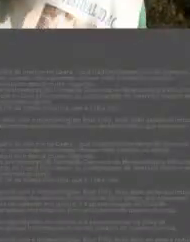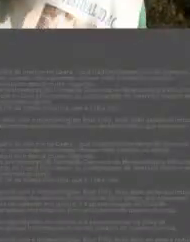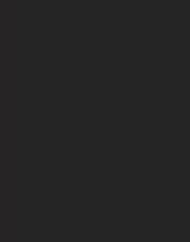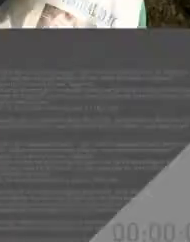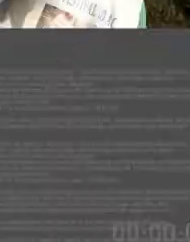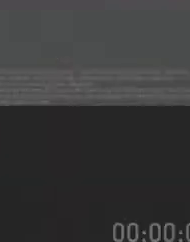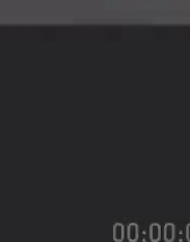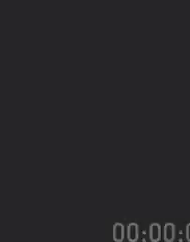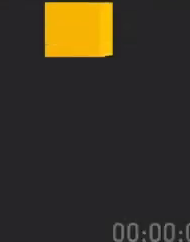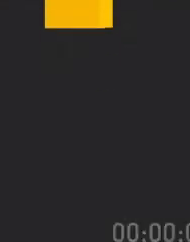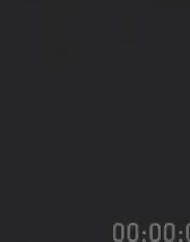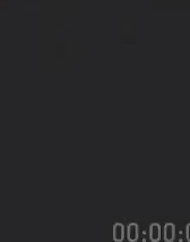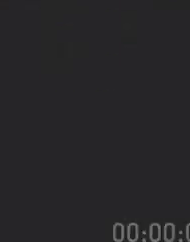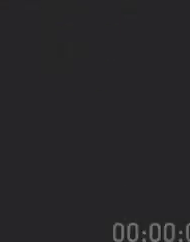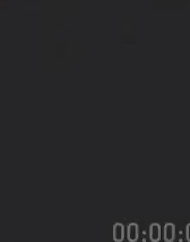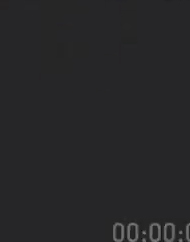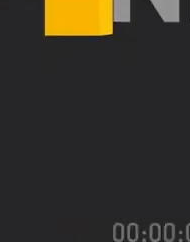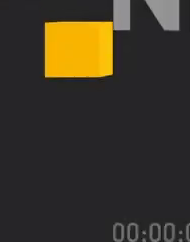ae